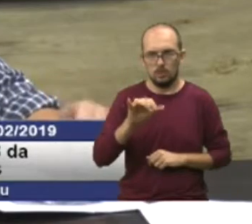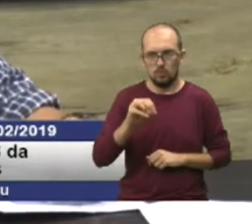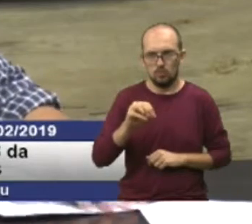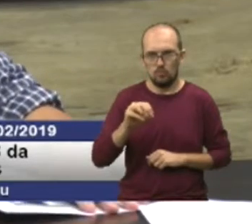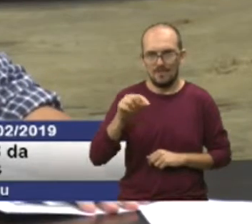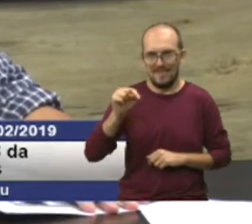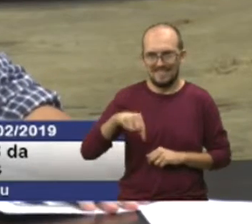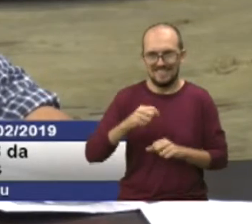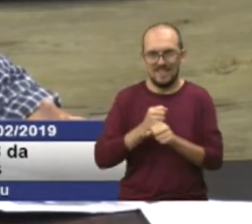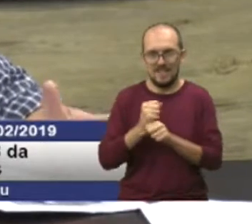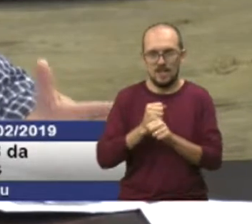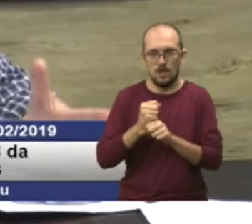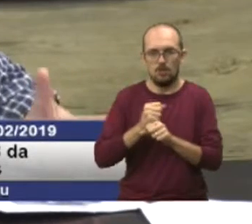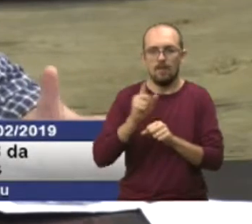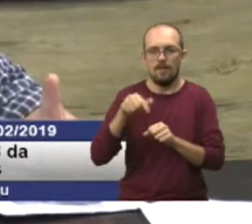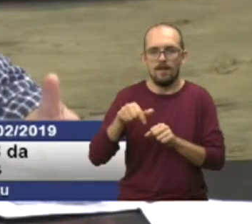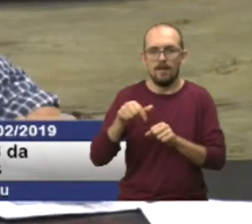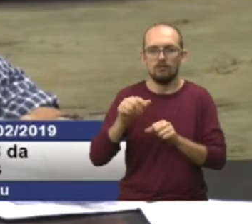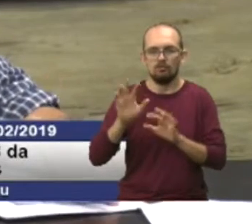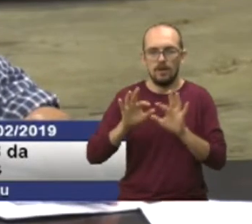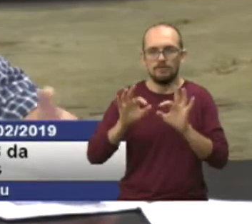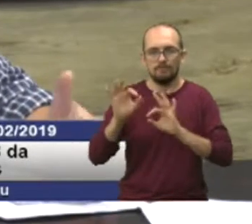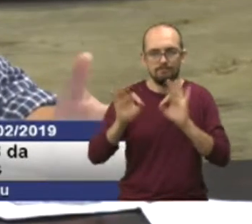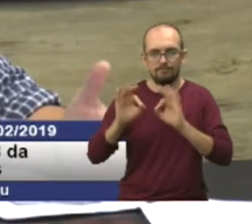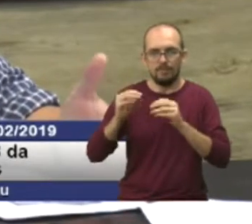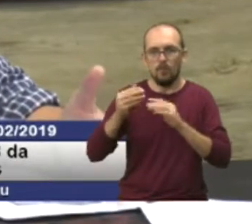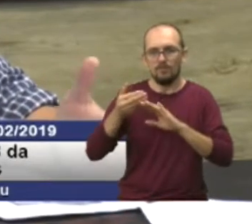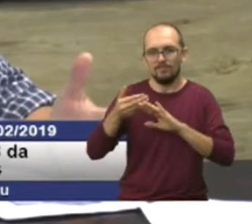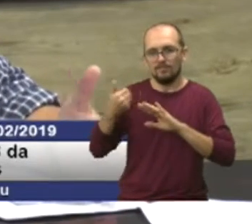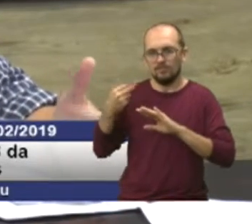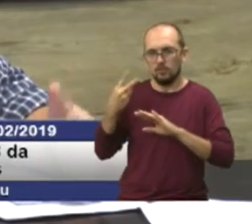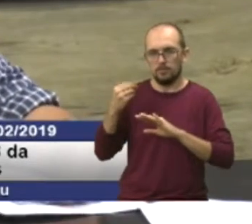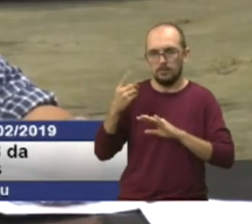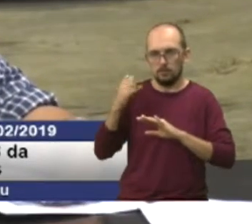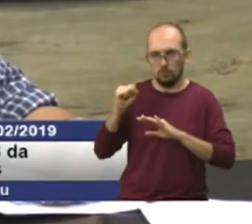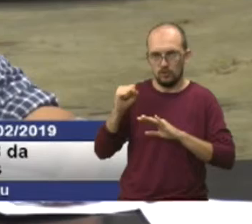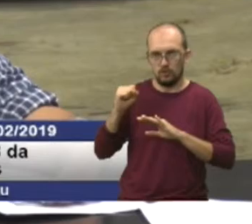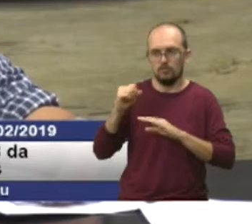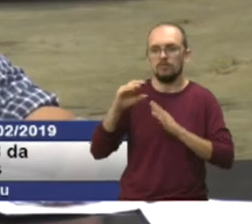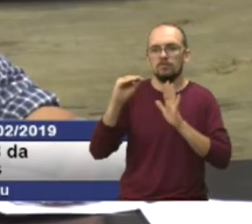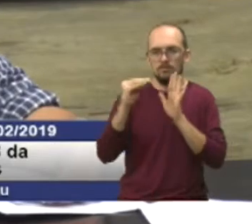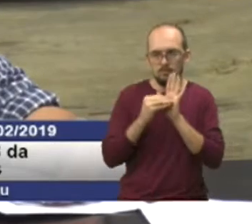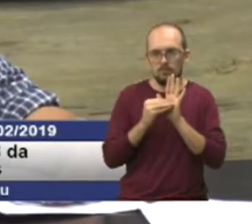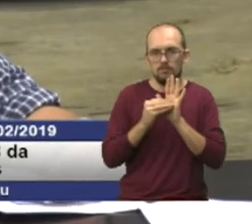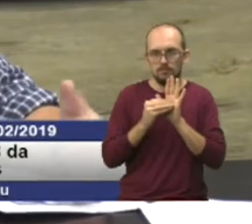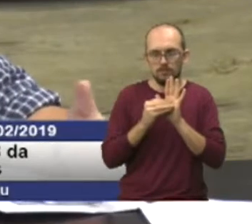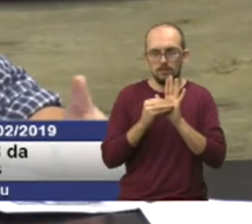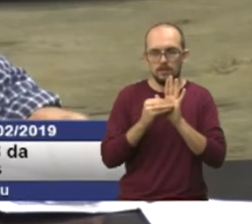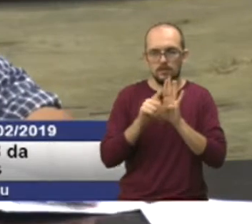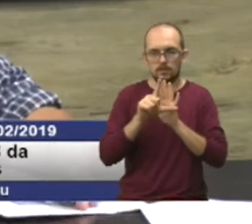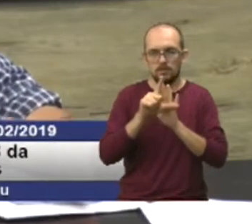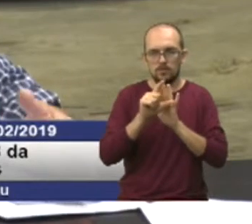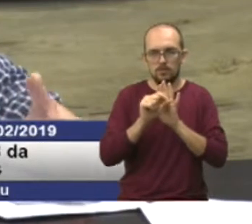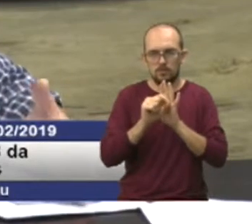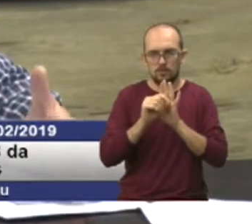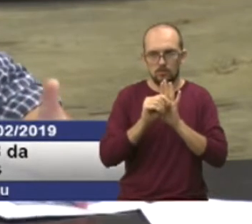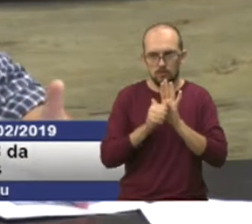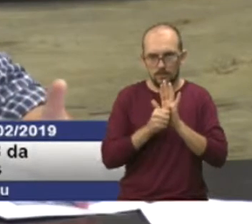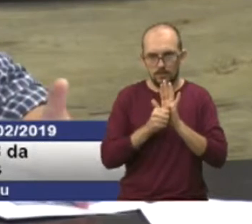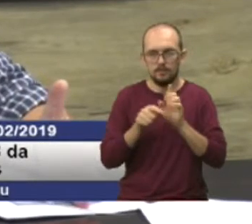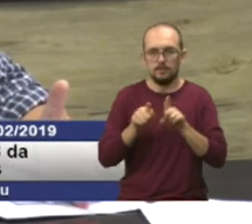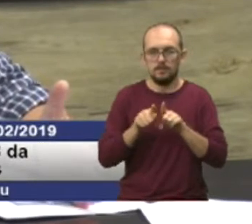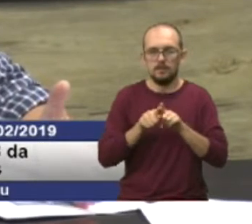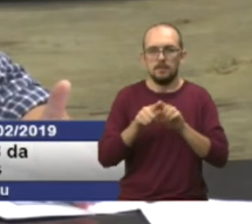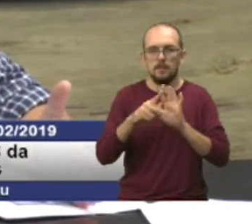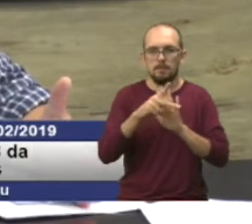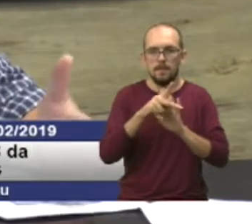separados, né, foram planejados para o ano de 2018 na LDO, na LOA e no PPA. Então, durante esse